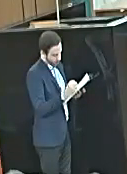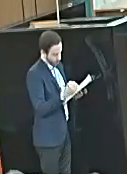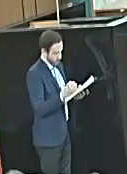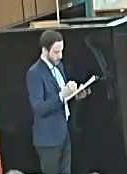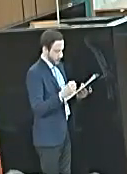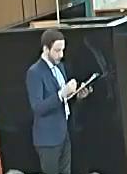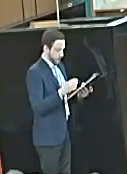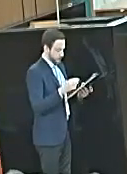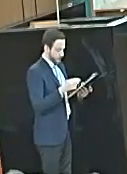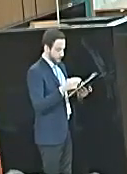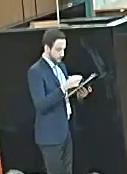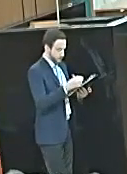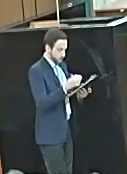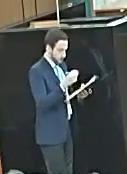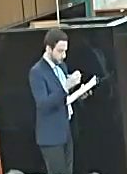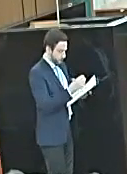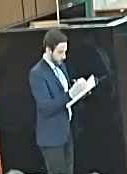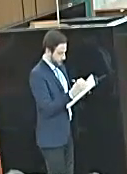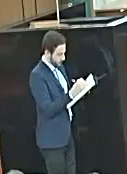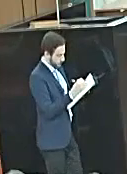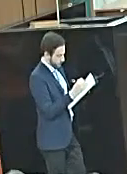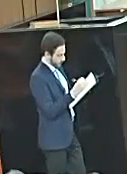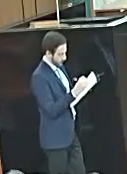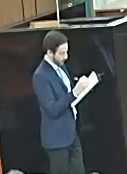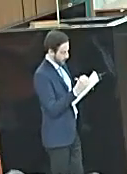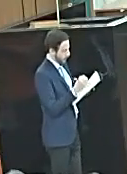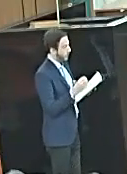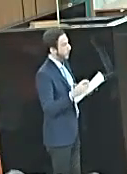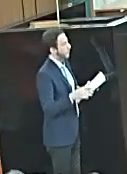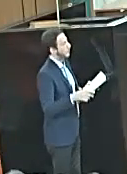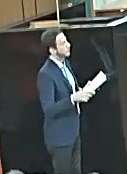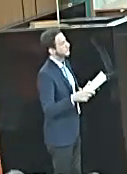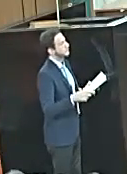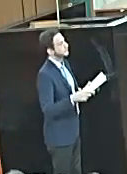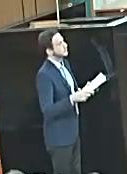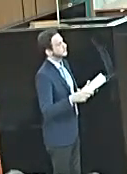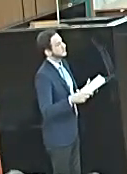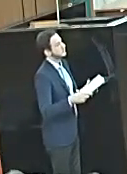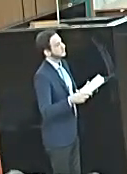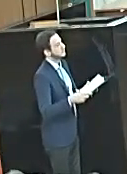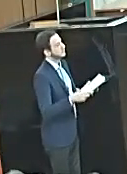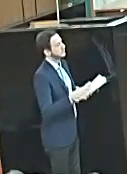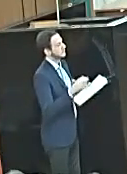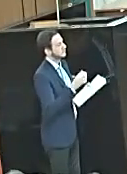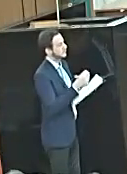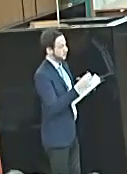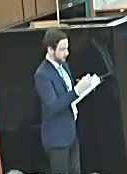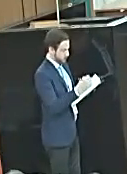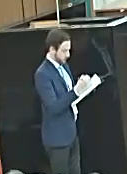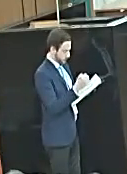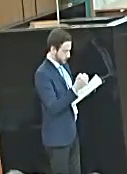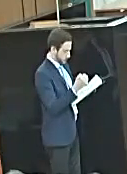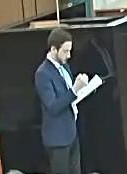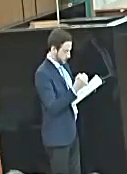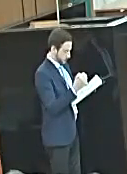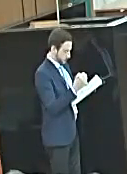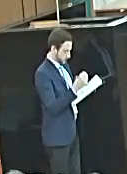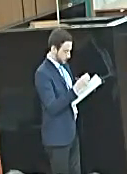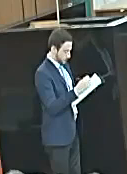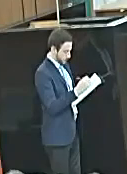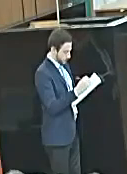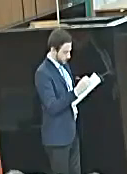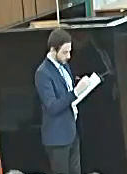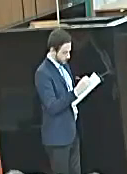pinto aguentando os gritos à noite a pressão aí é um jogo o treino com um livro na mão